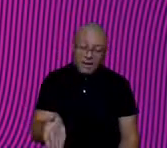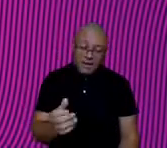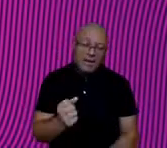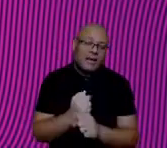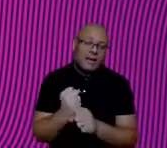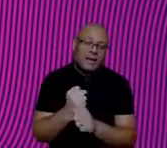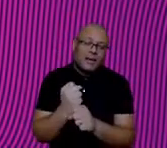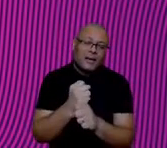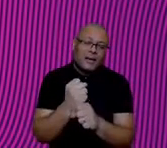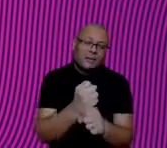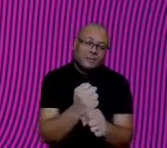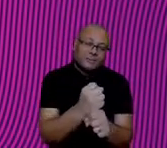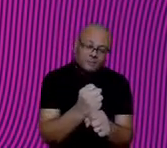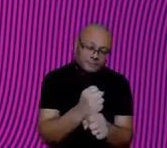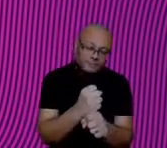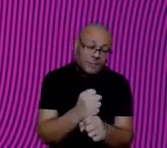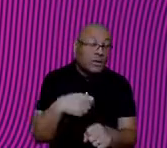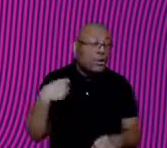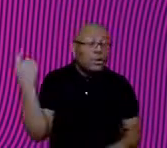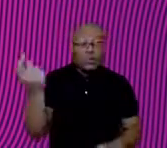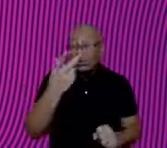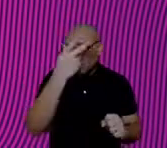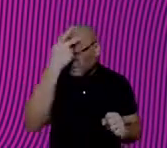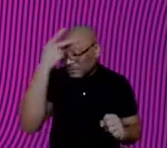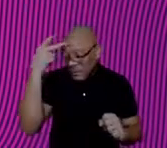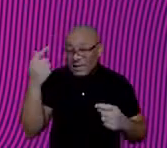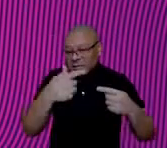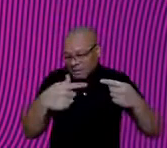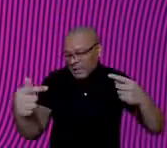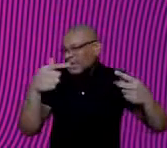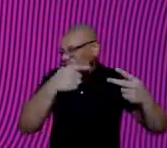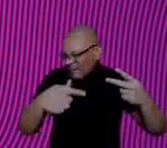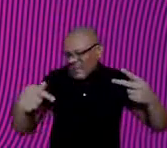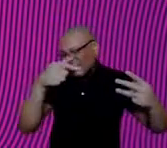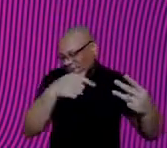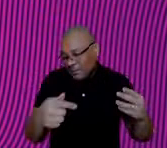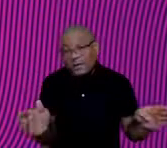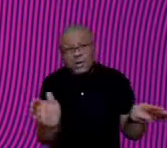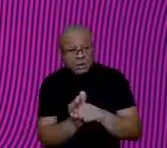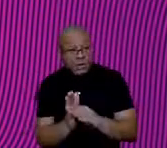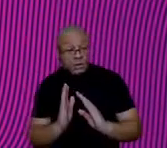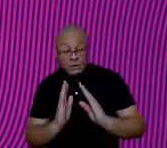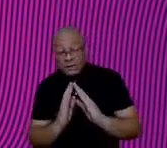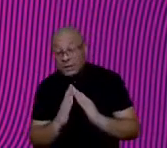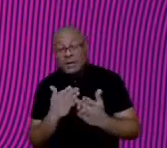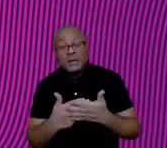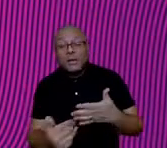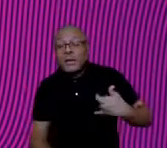era enlouquecedor que toda semana, assim, vários pacientes chegavam, independente de idade, independente